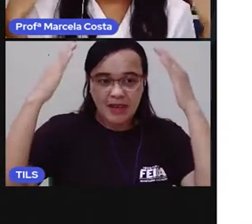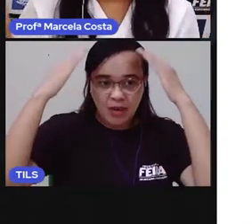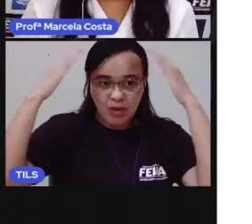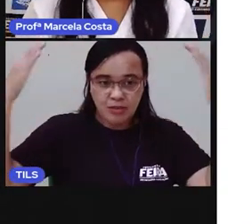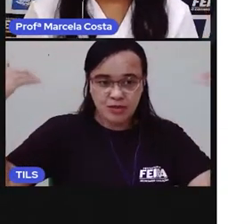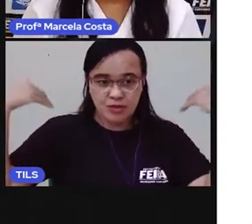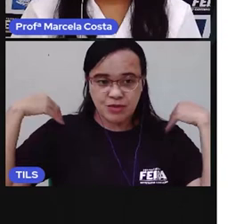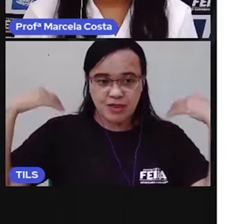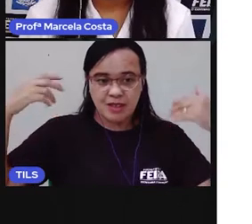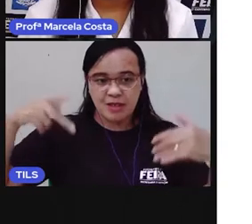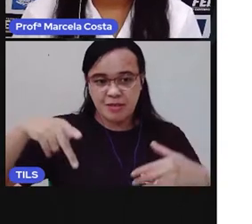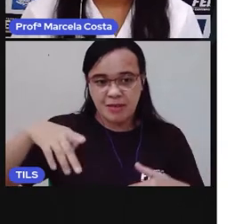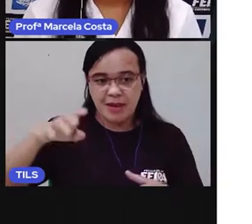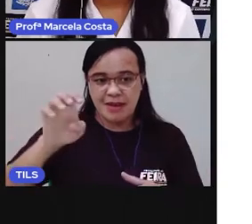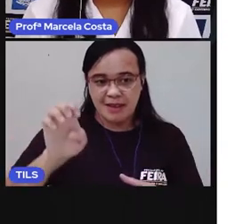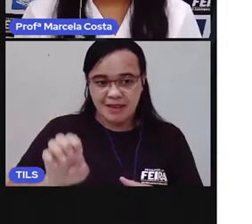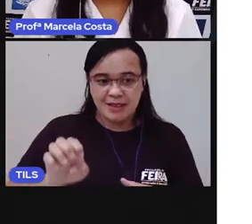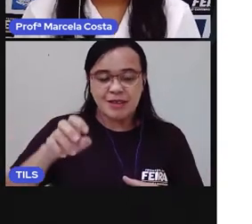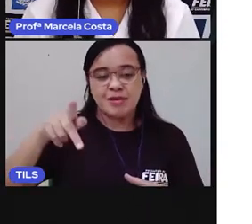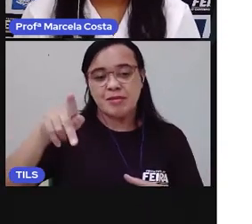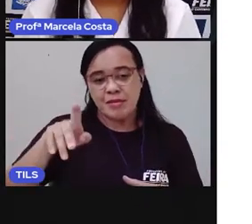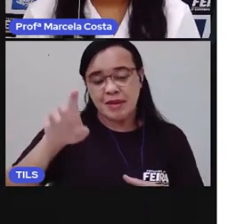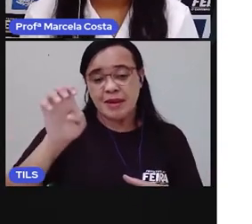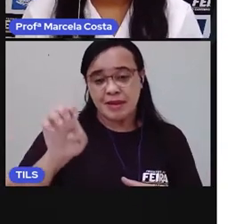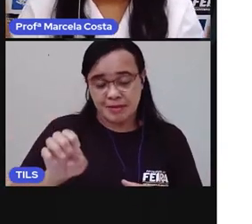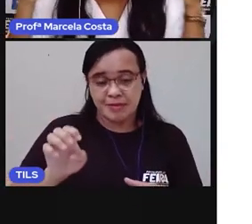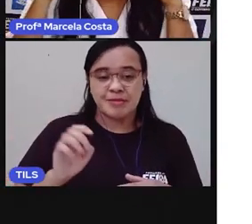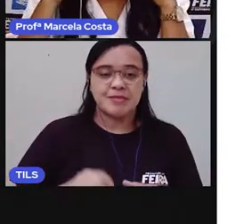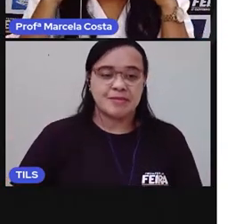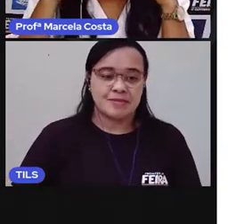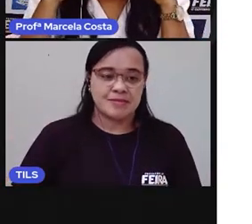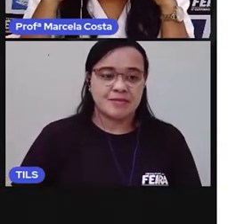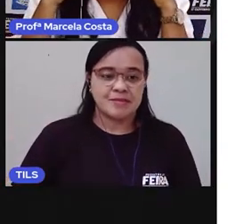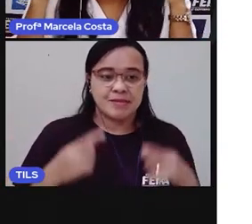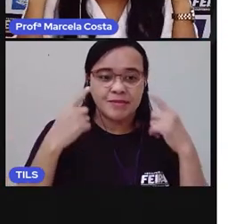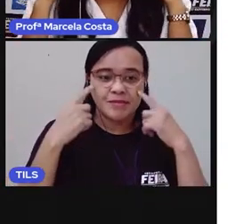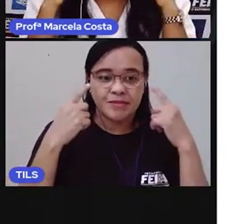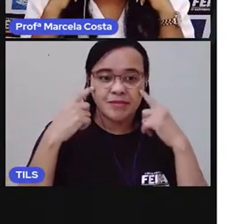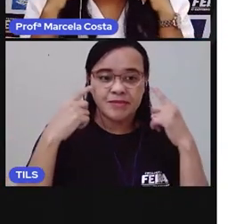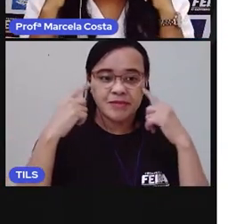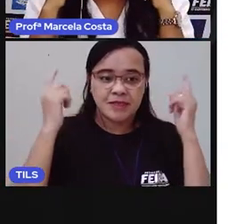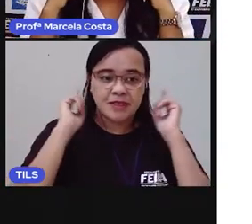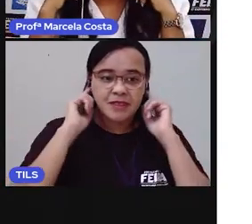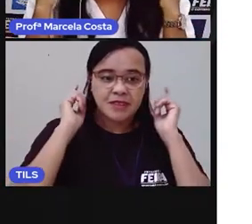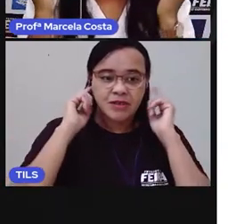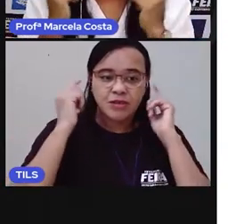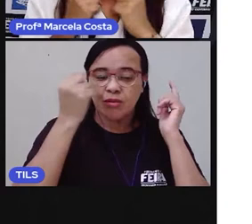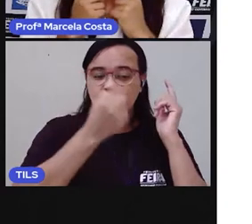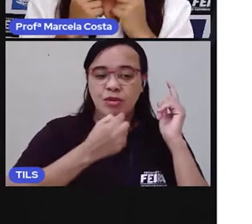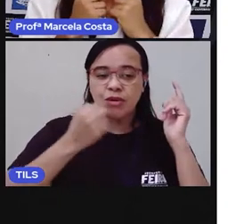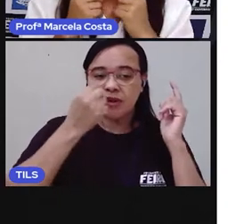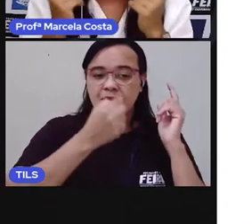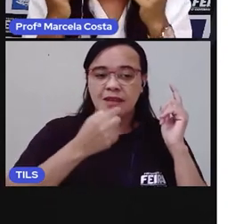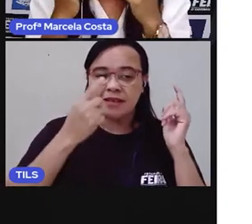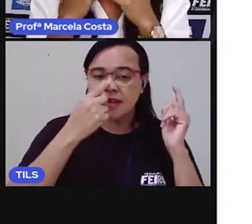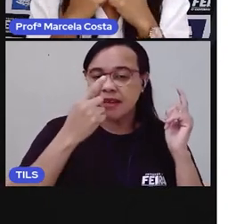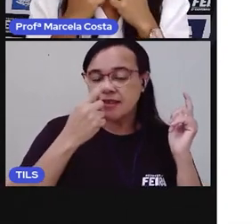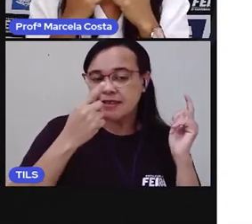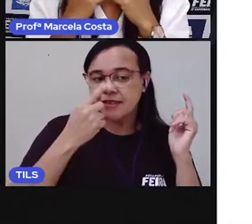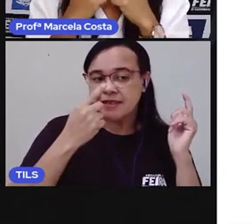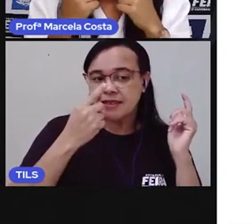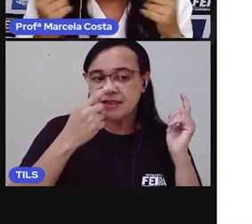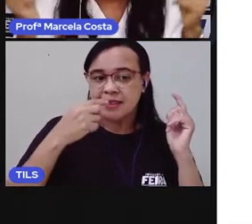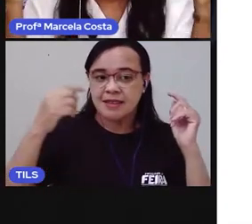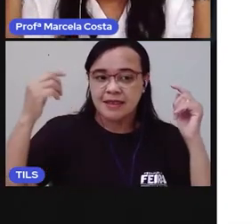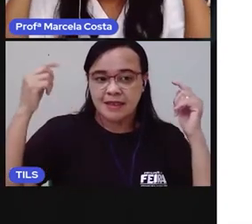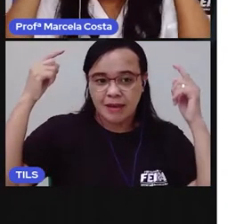cabeça, ombro, joelho e pé, olhos, ouvidos, boca e